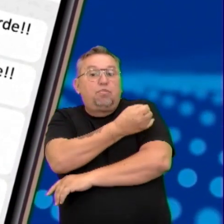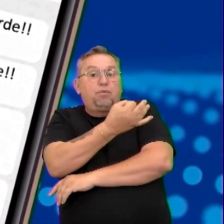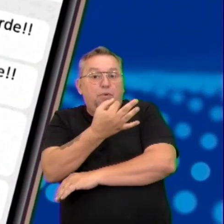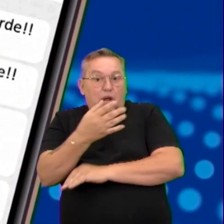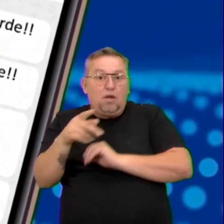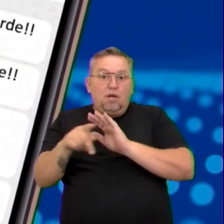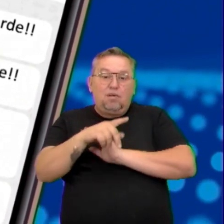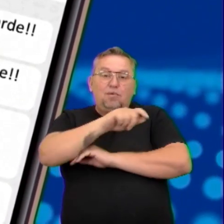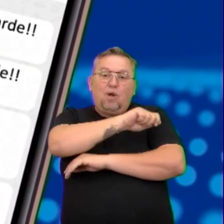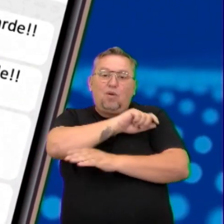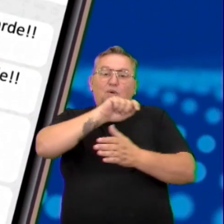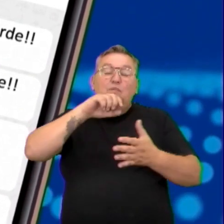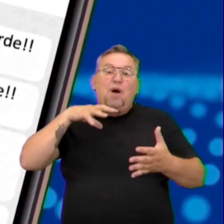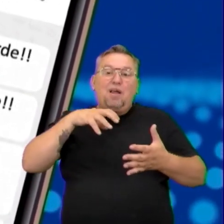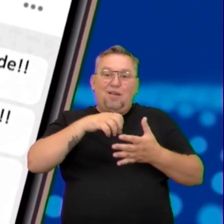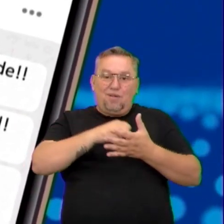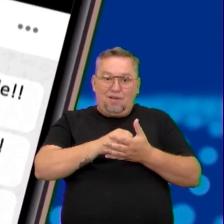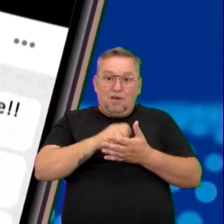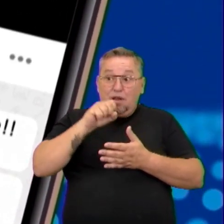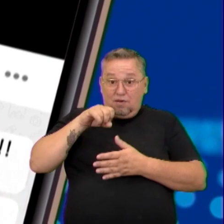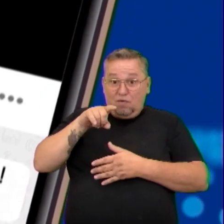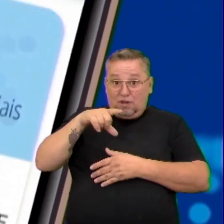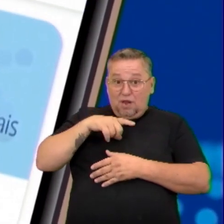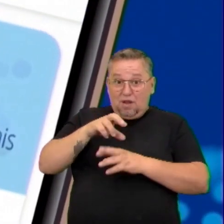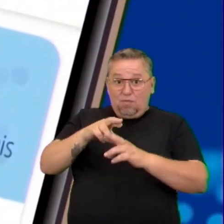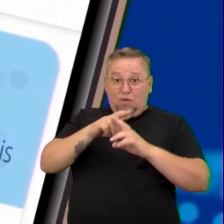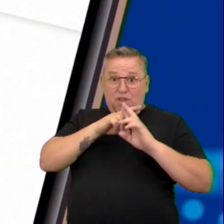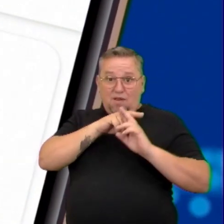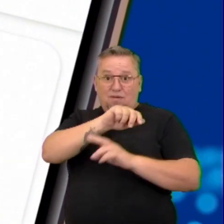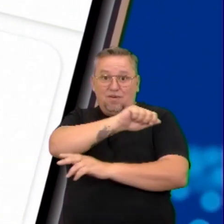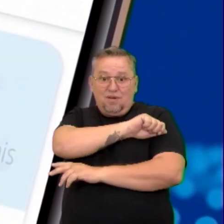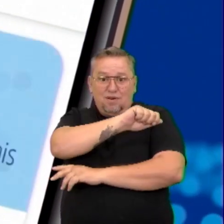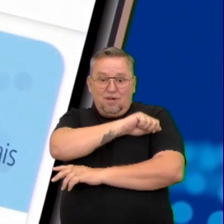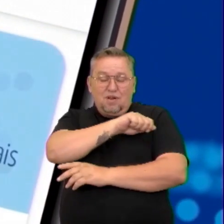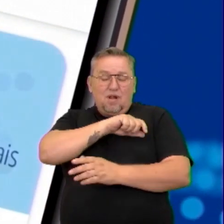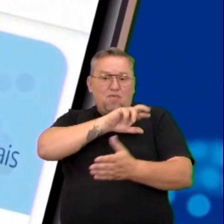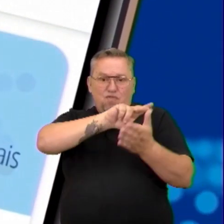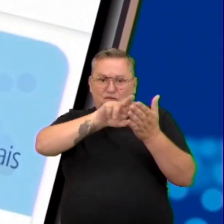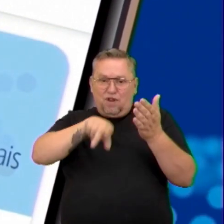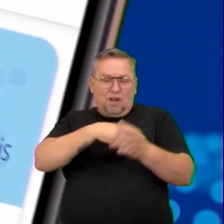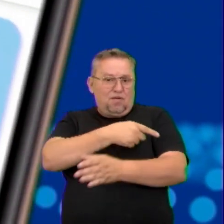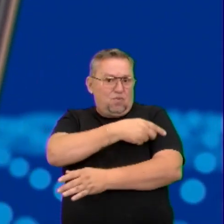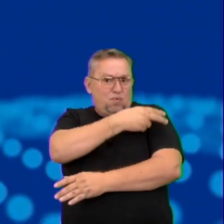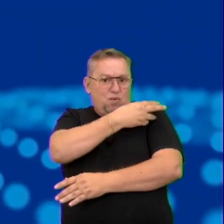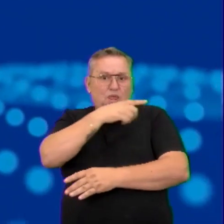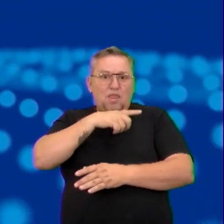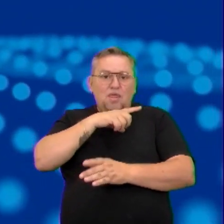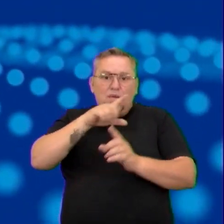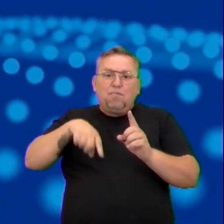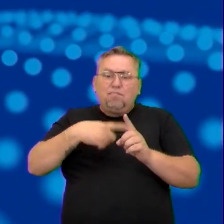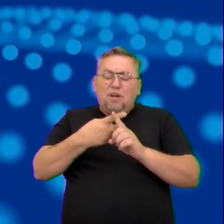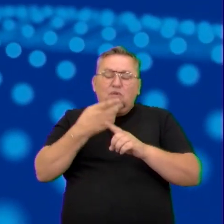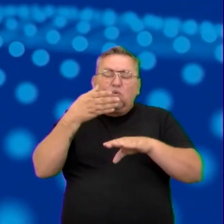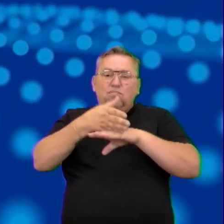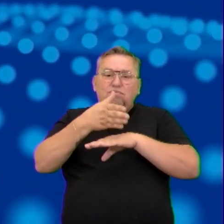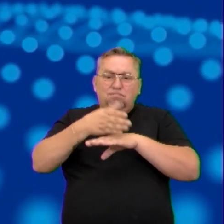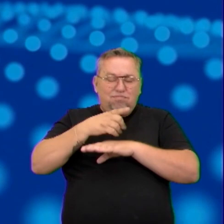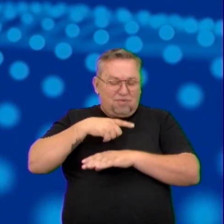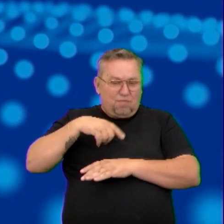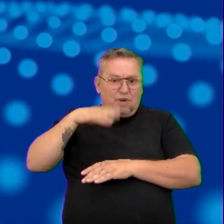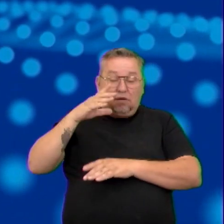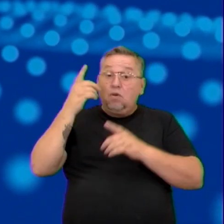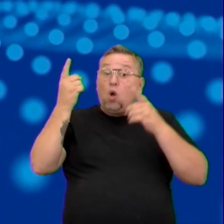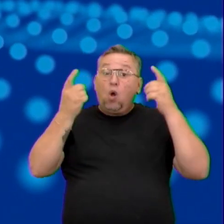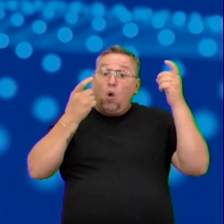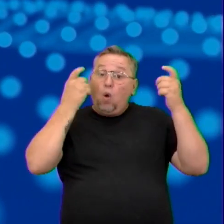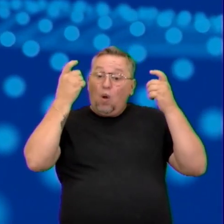matriculado. Caso você seja responsável por estudantes em séries diferentes, terá acesso a mais de um canal. E não se